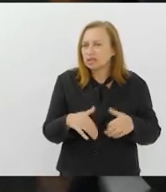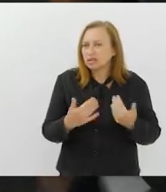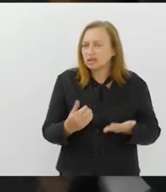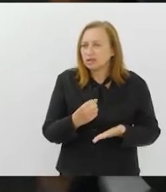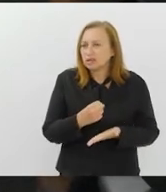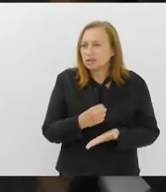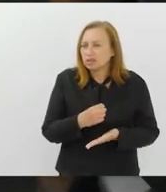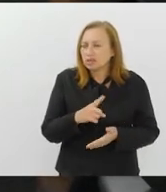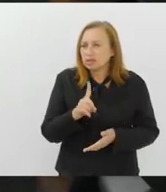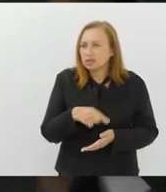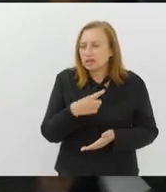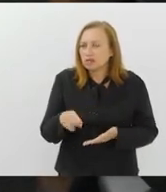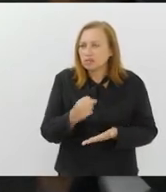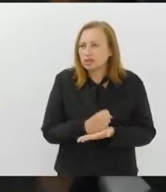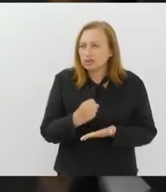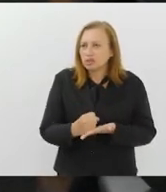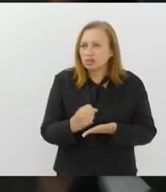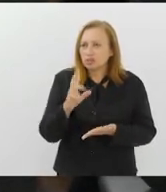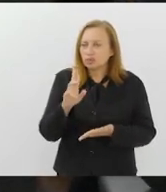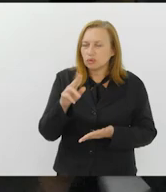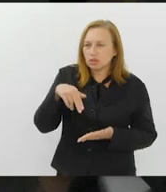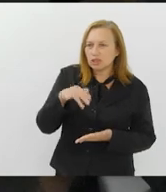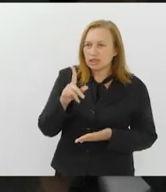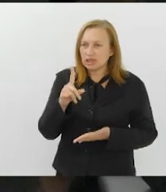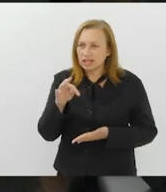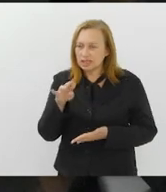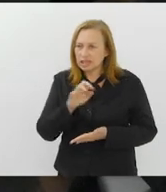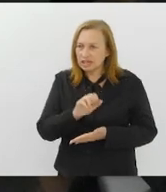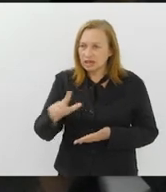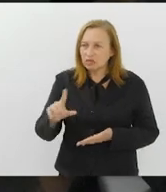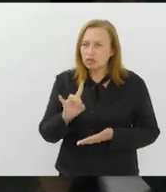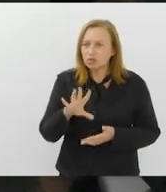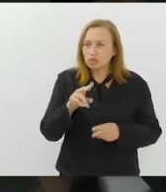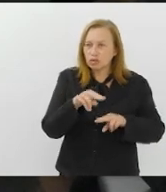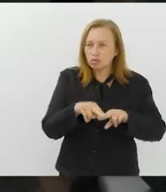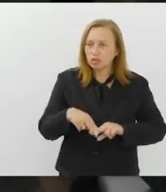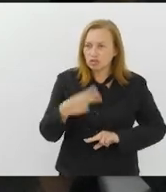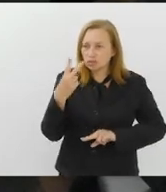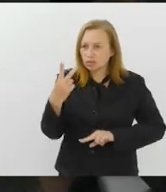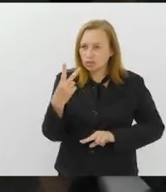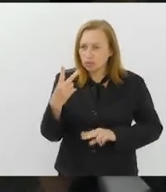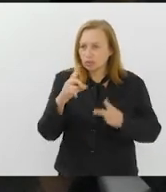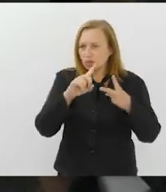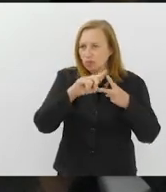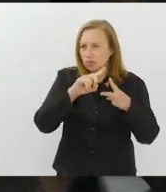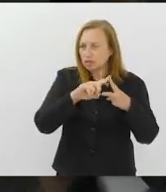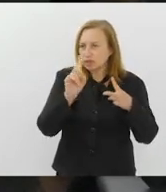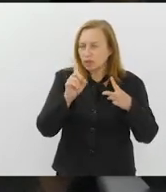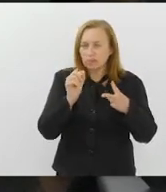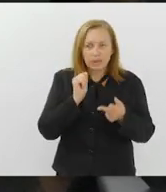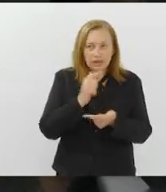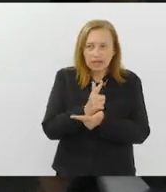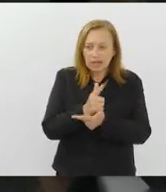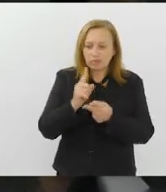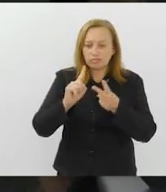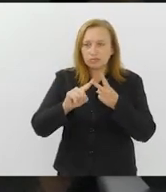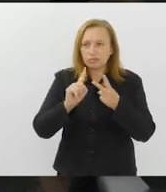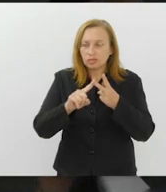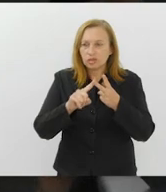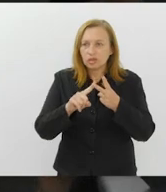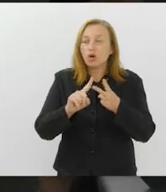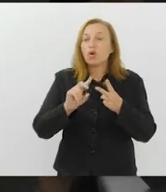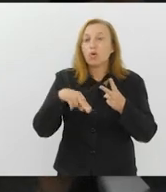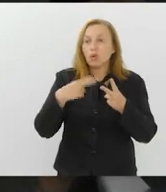contrato individual unilateral pela operadora, ela só pode se dar por dois motivos, ou pela inadimplência ou pela